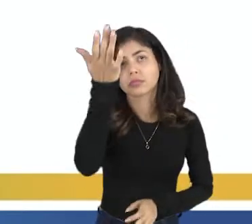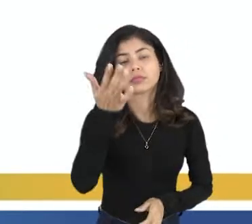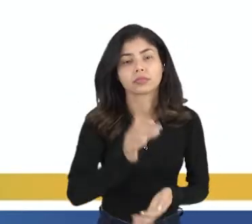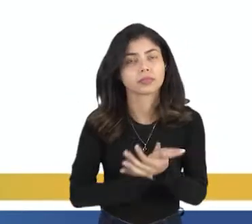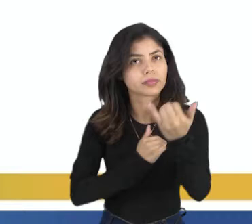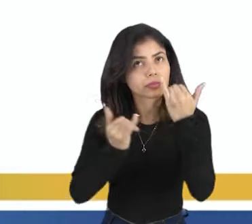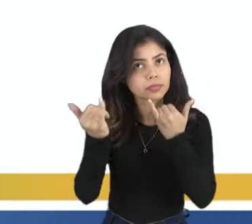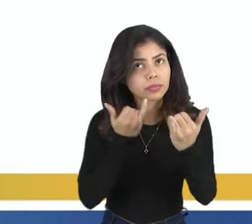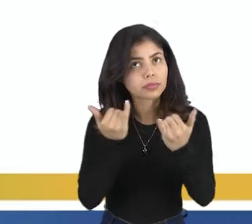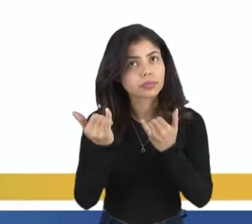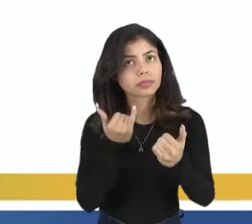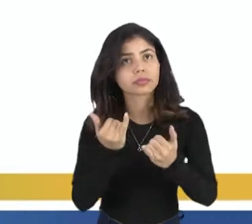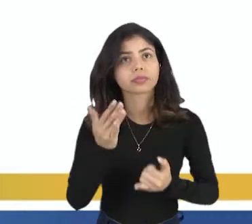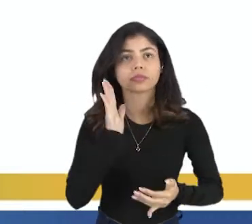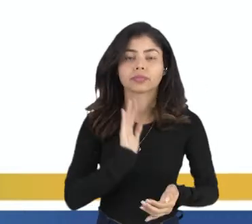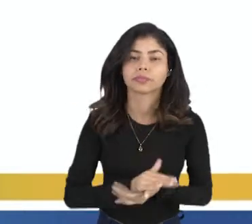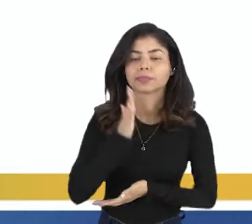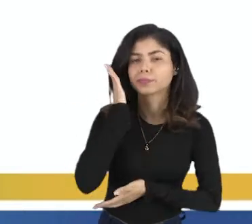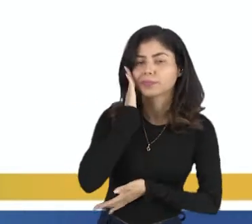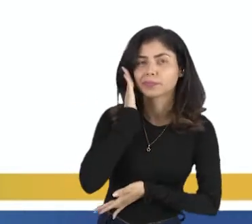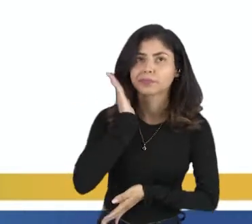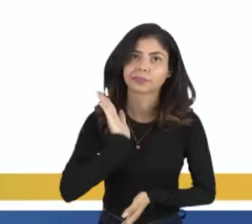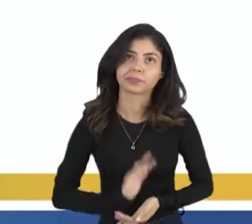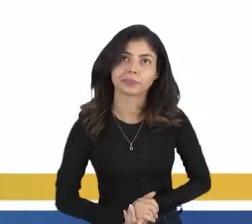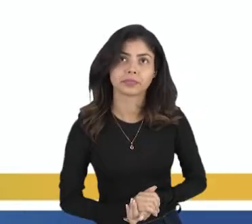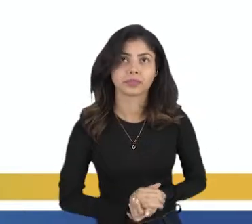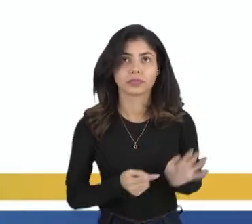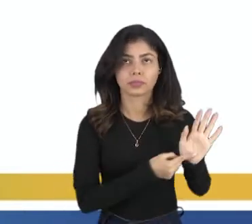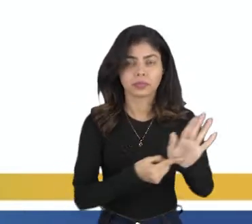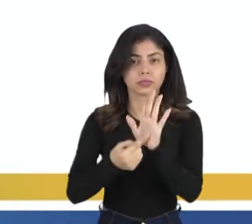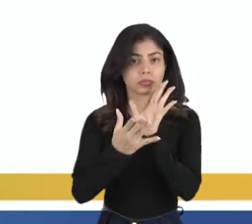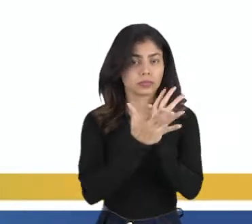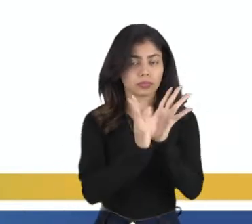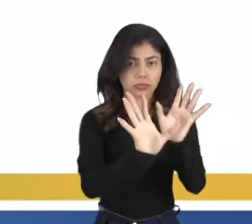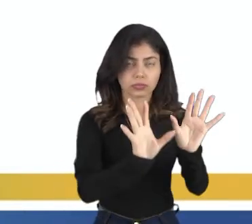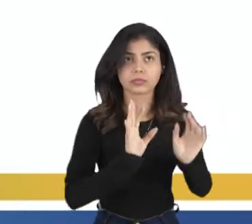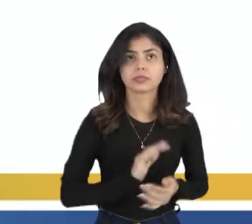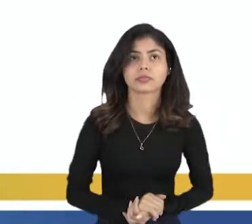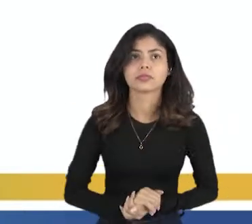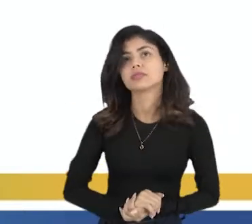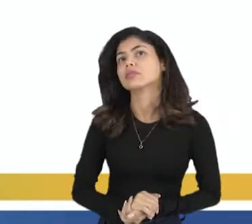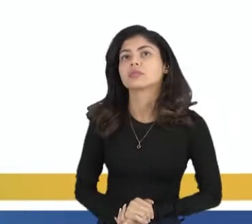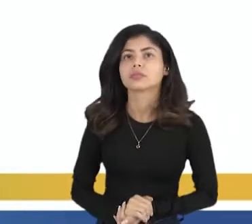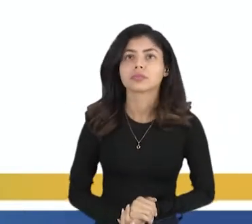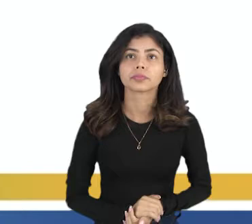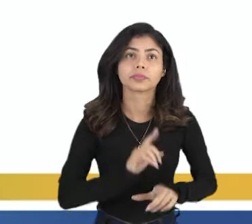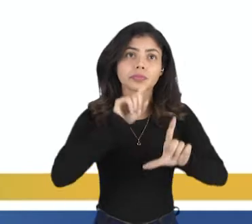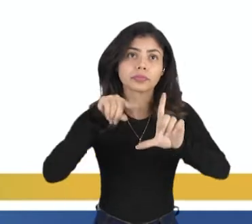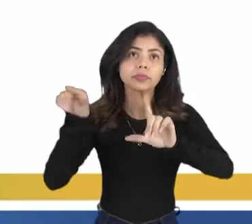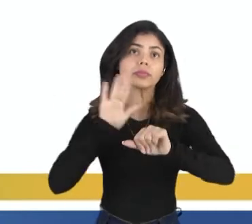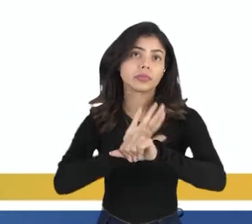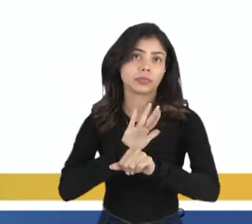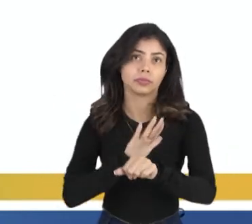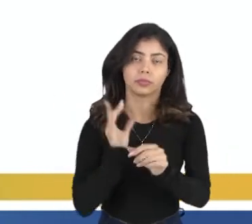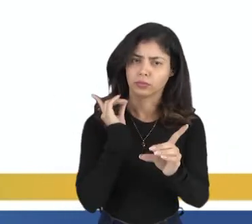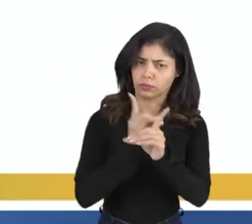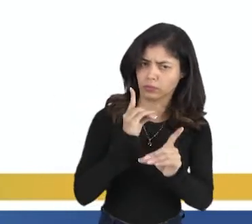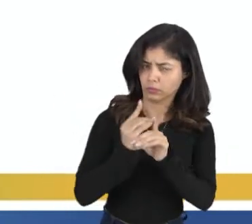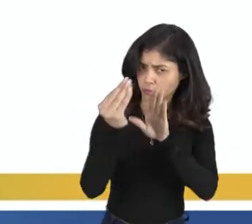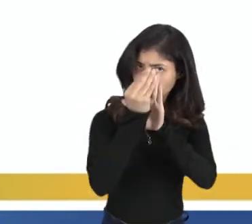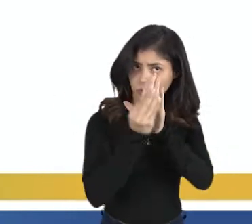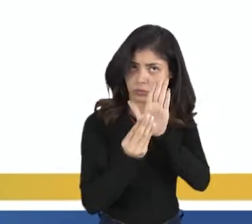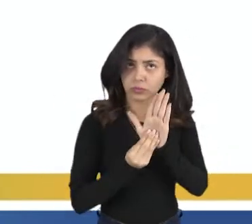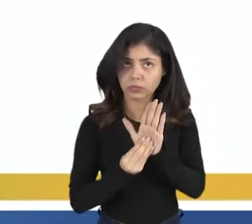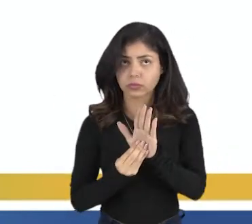para facilitar a compreensão das informações apresentadas nesse conjunto. Então, gráficos, eles ajudam a